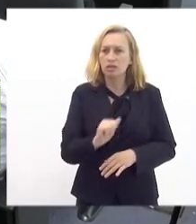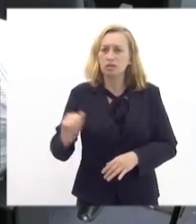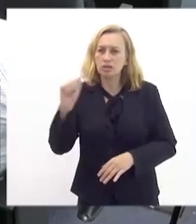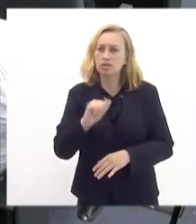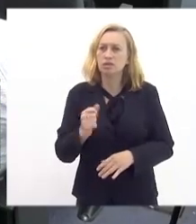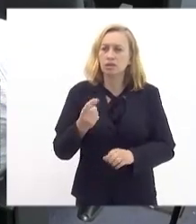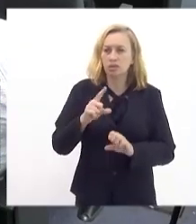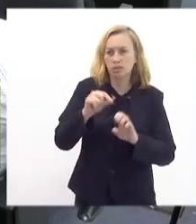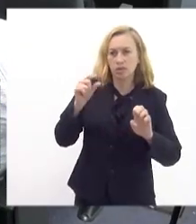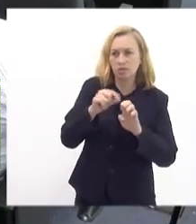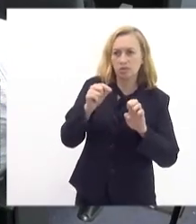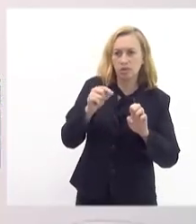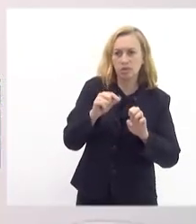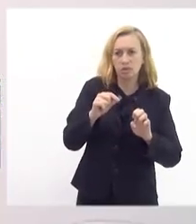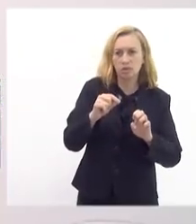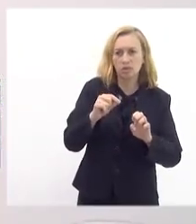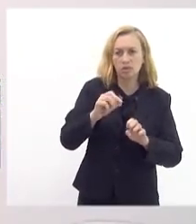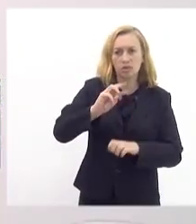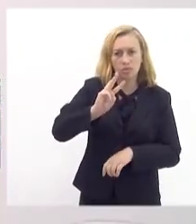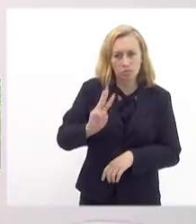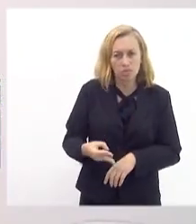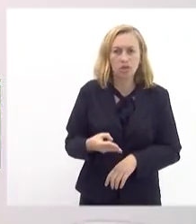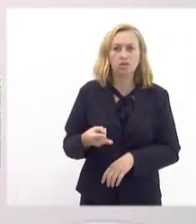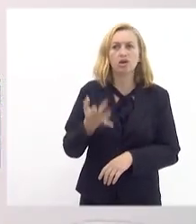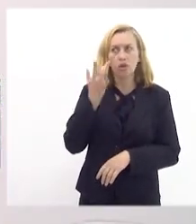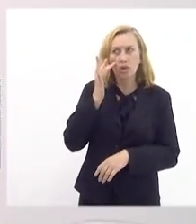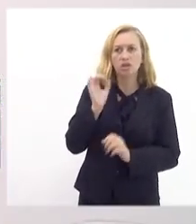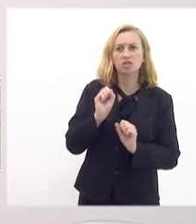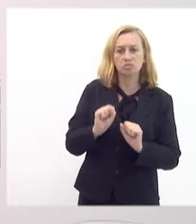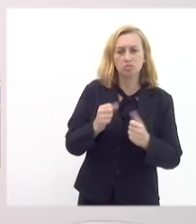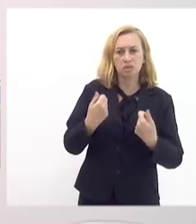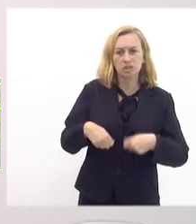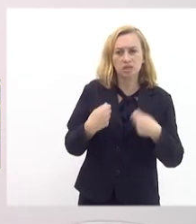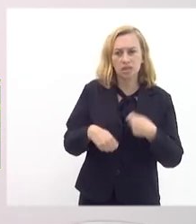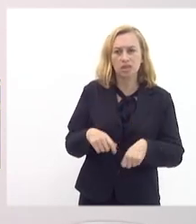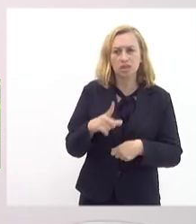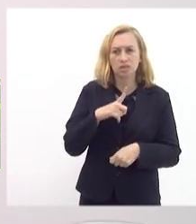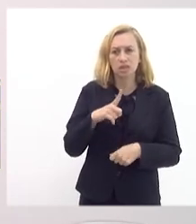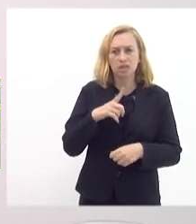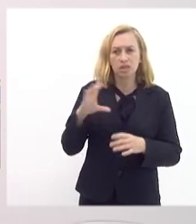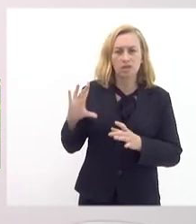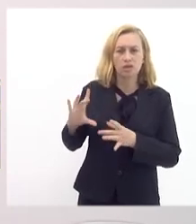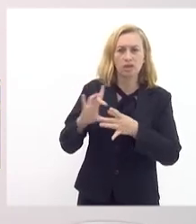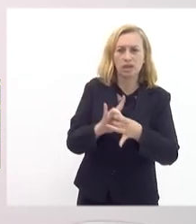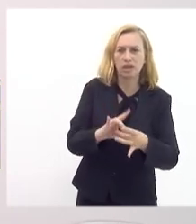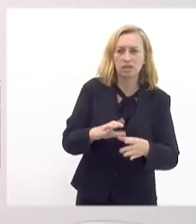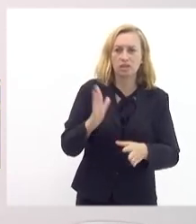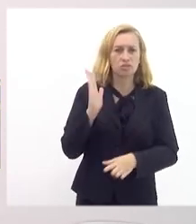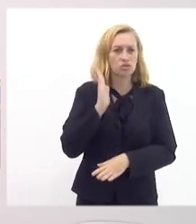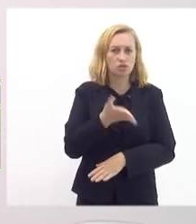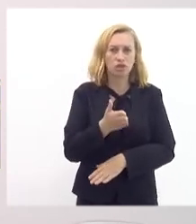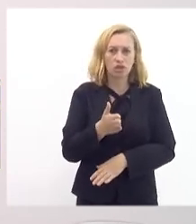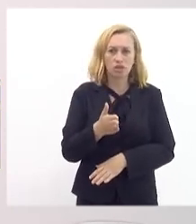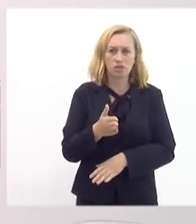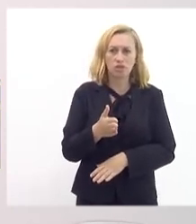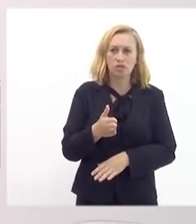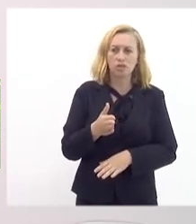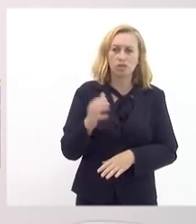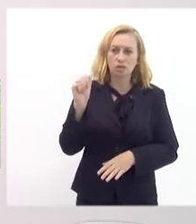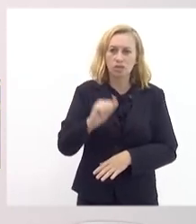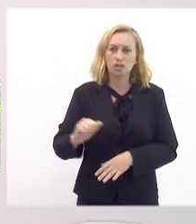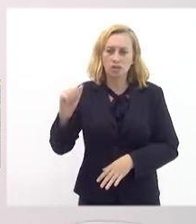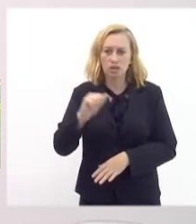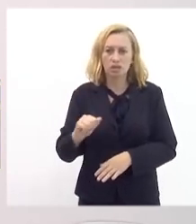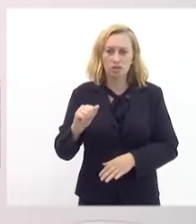bilionário né e eu acho que deveria ter um contato direto com a associação de moradores para dar o